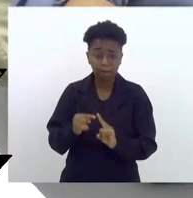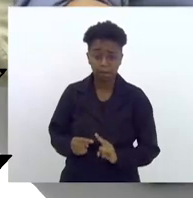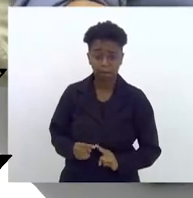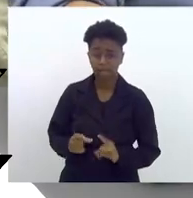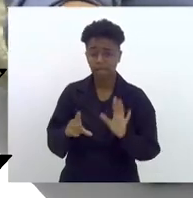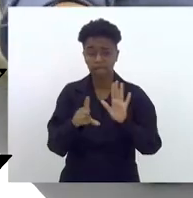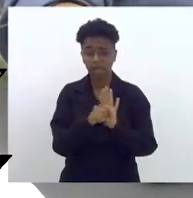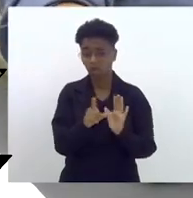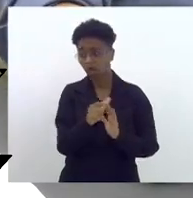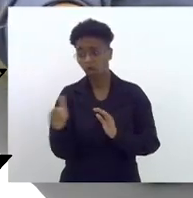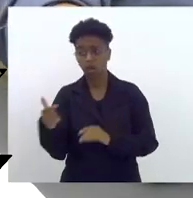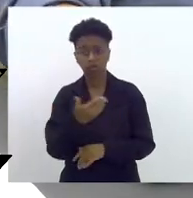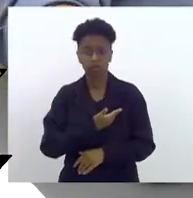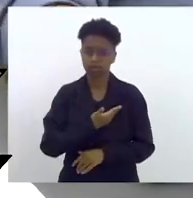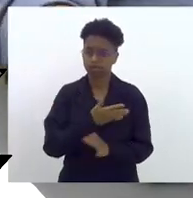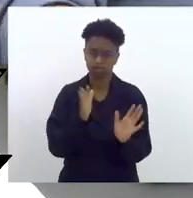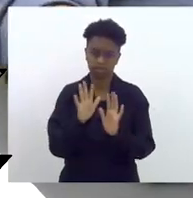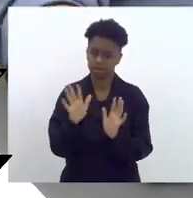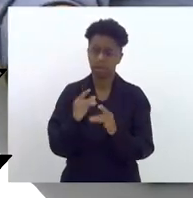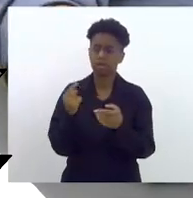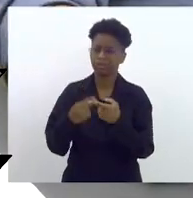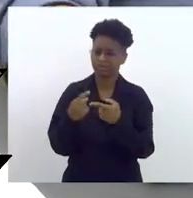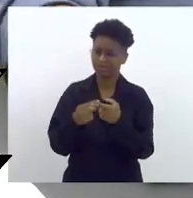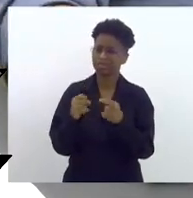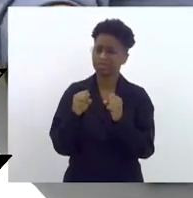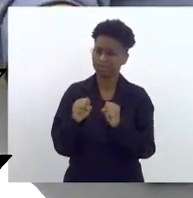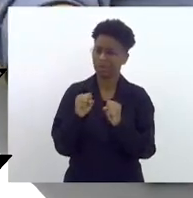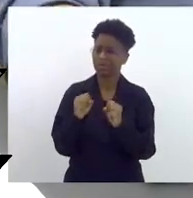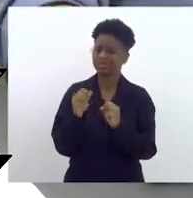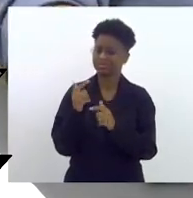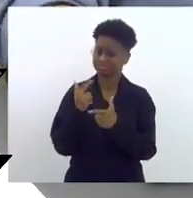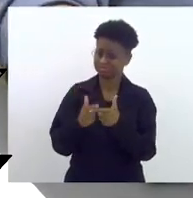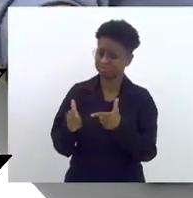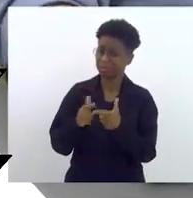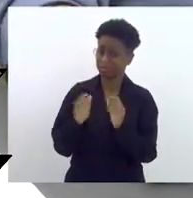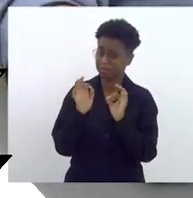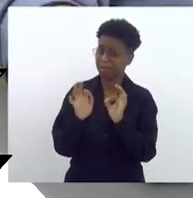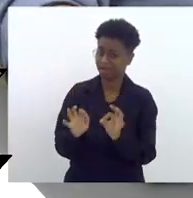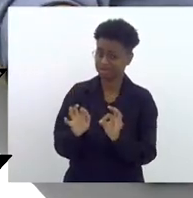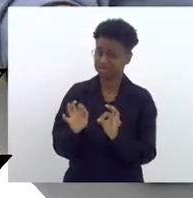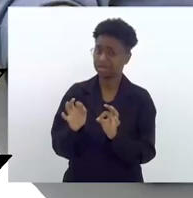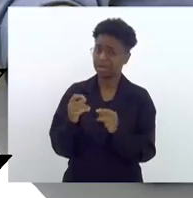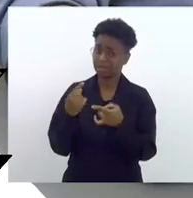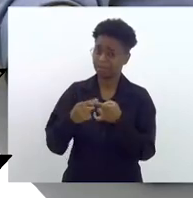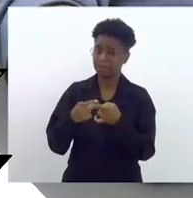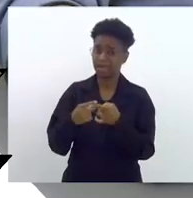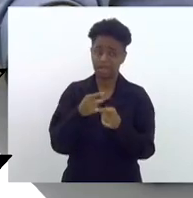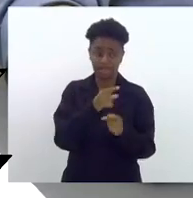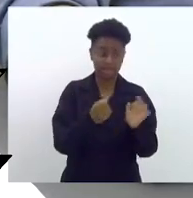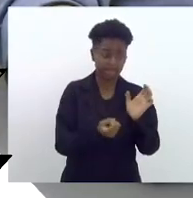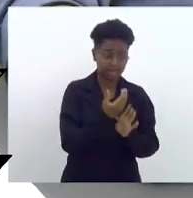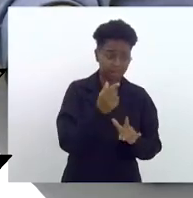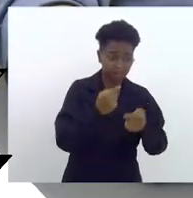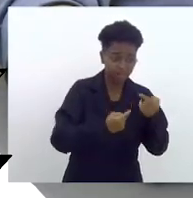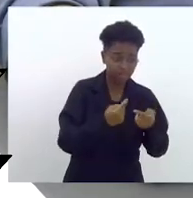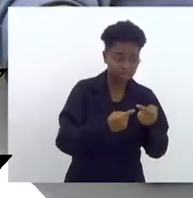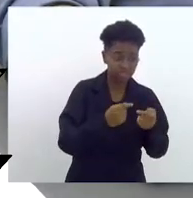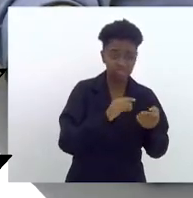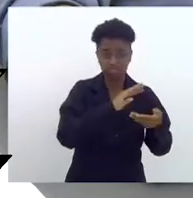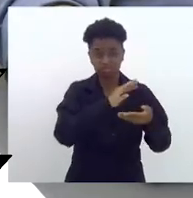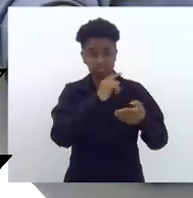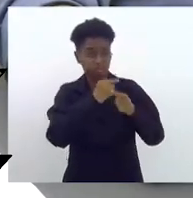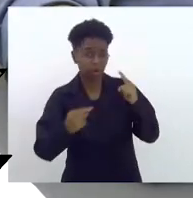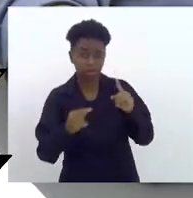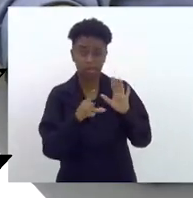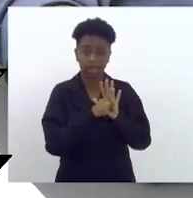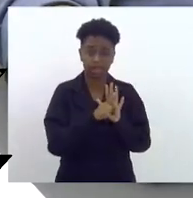de outro colega porque se pode criar uma situação que aí muda a política você revoga e muda outra vez a política revoga então vai ficar